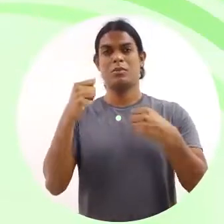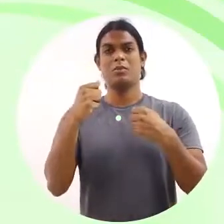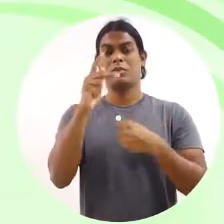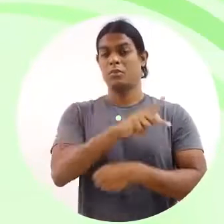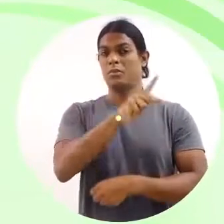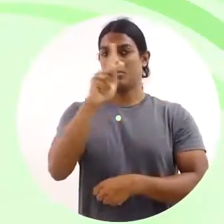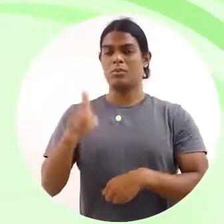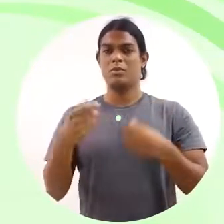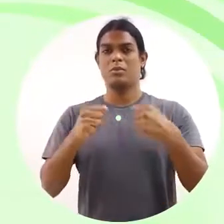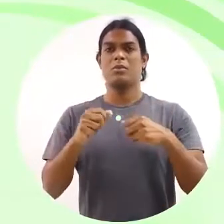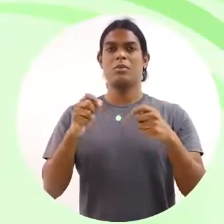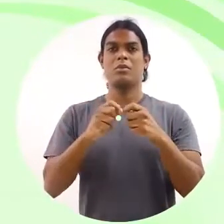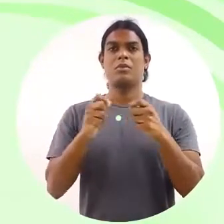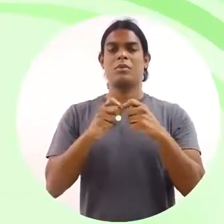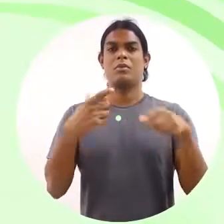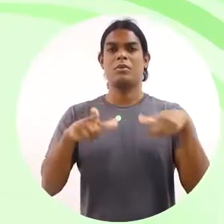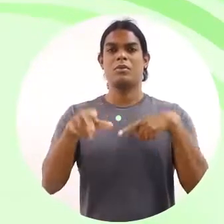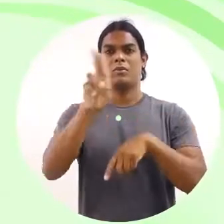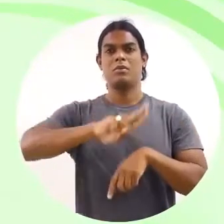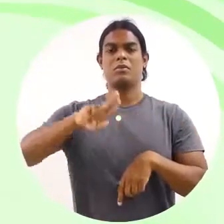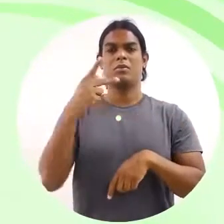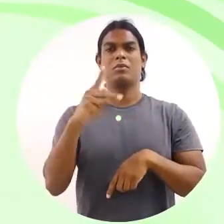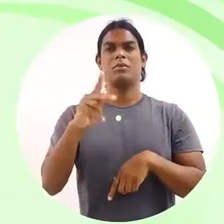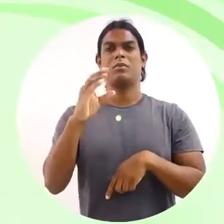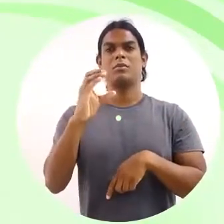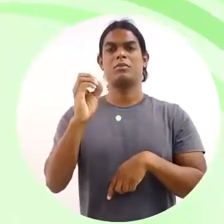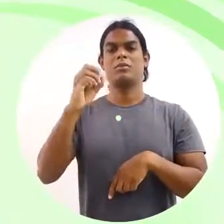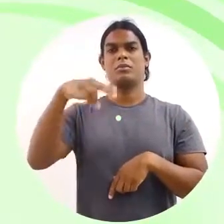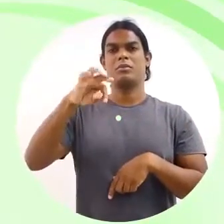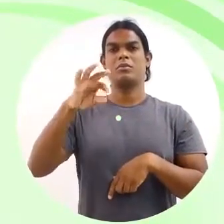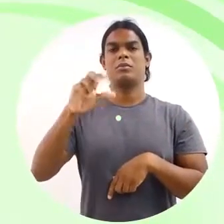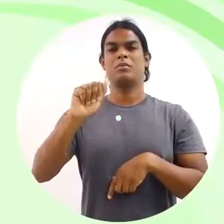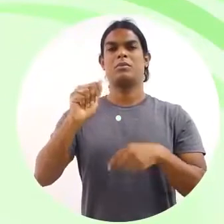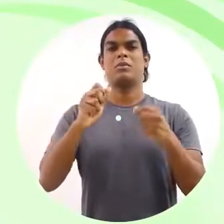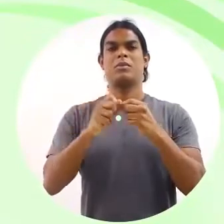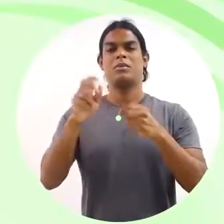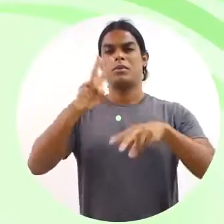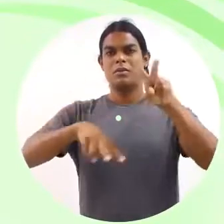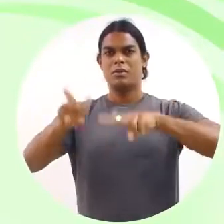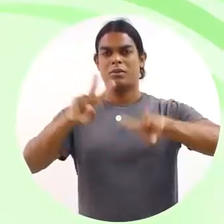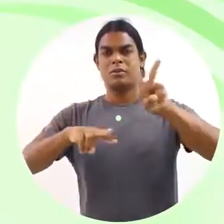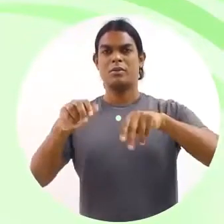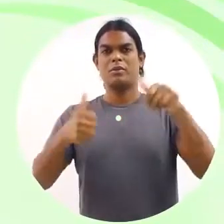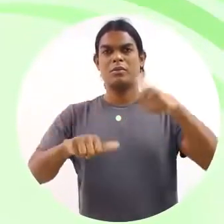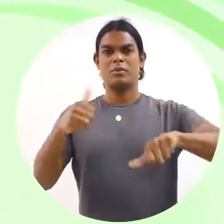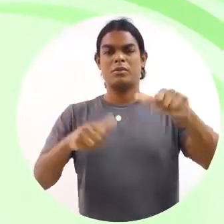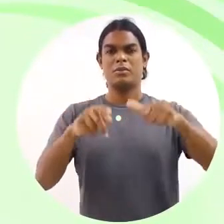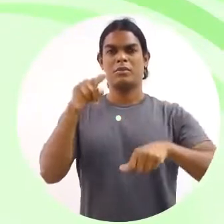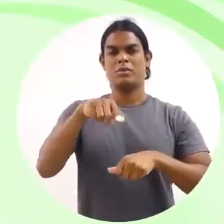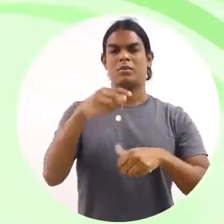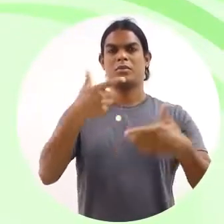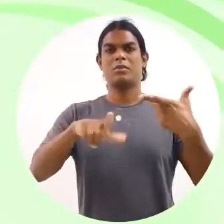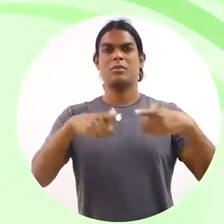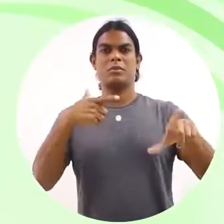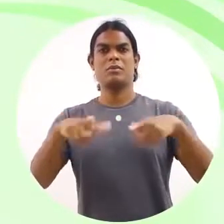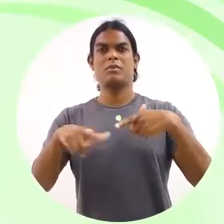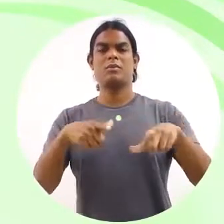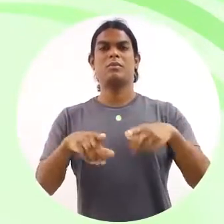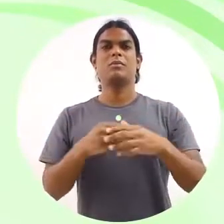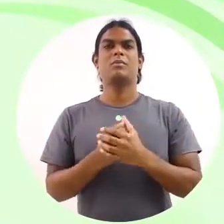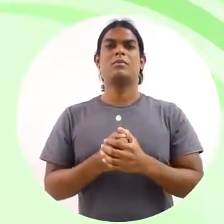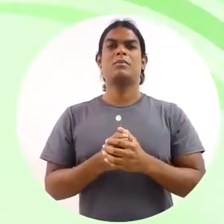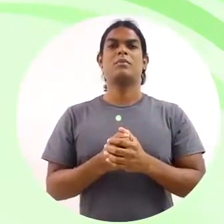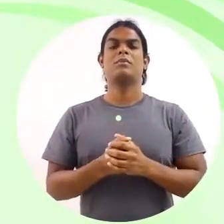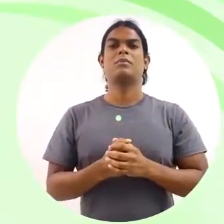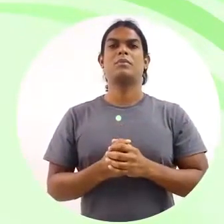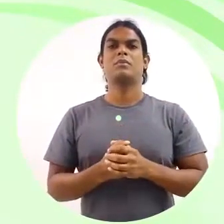usando a sua conta e fazer uma avaliação posteriormente desse trabalho, cada um com o seu nickname. Agora